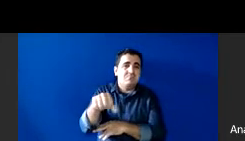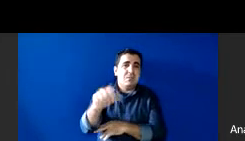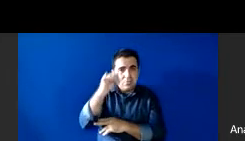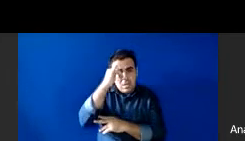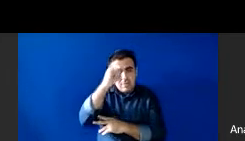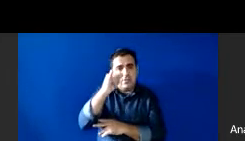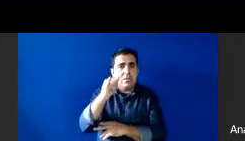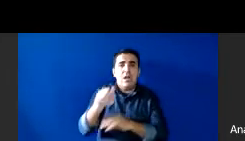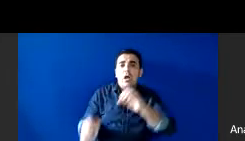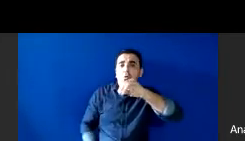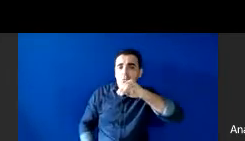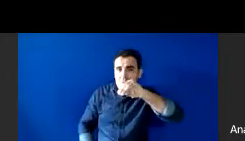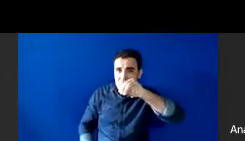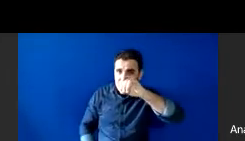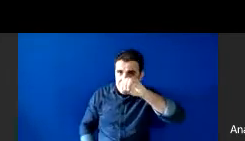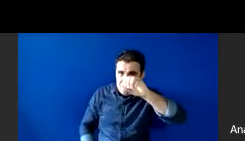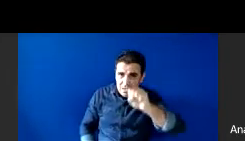A OMS